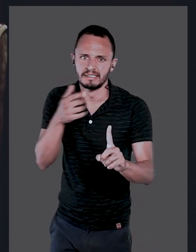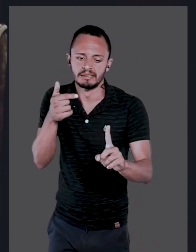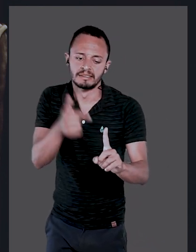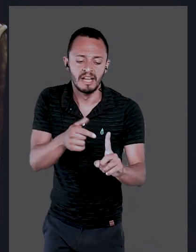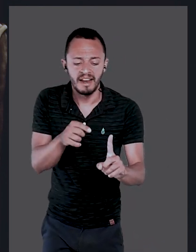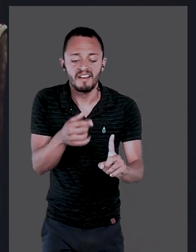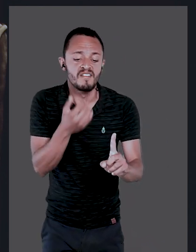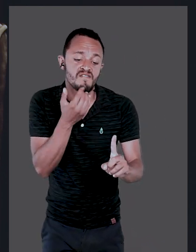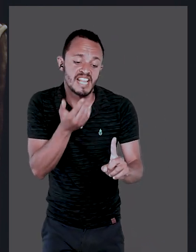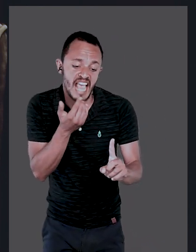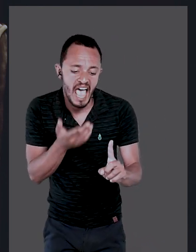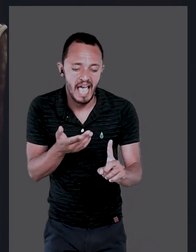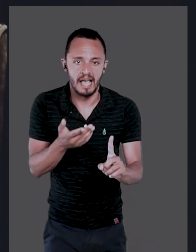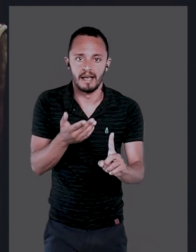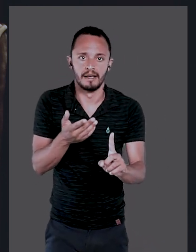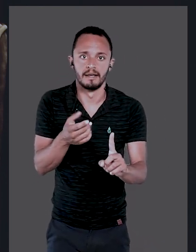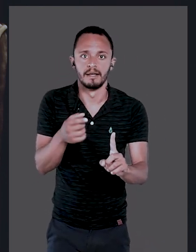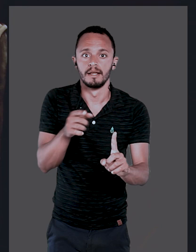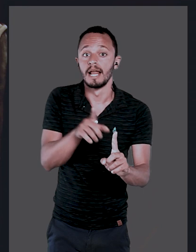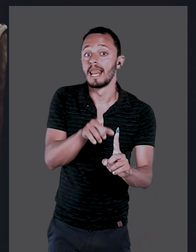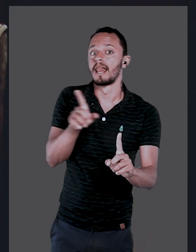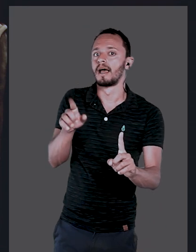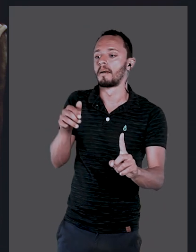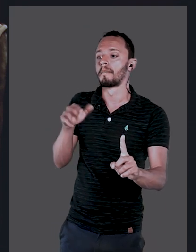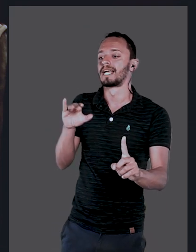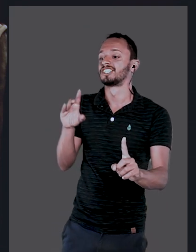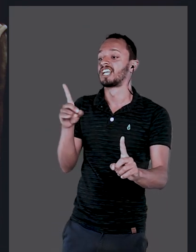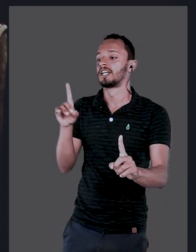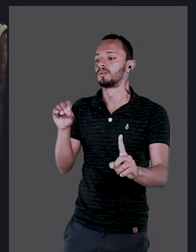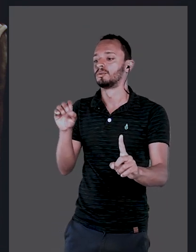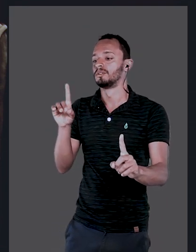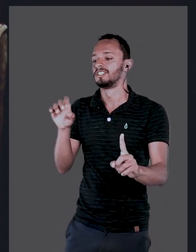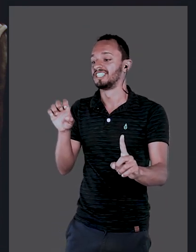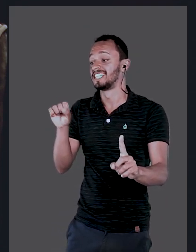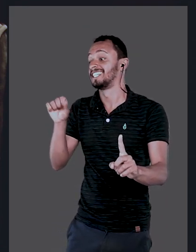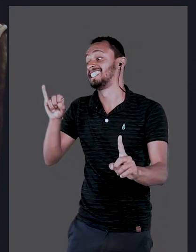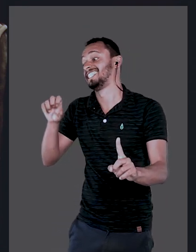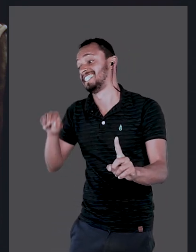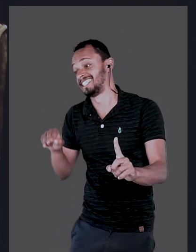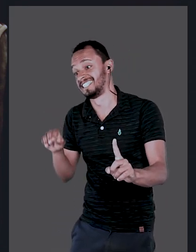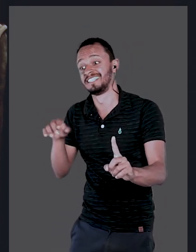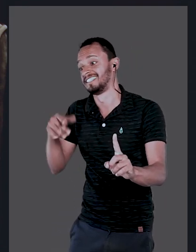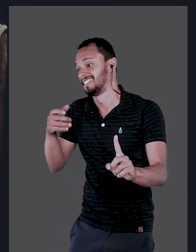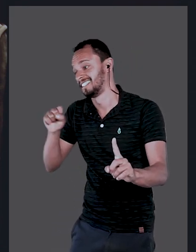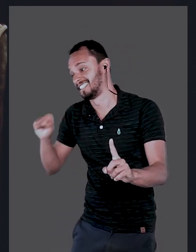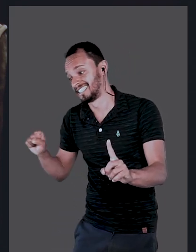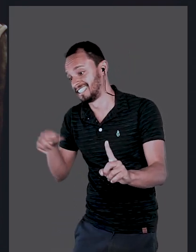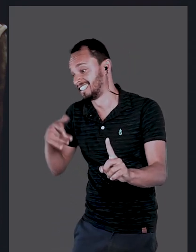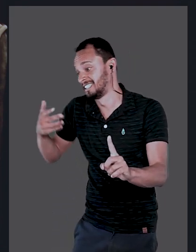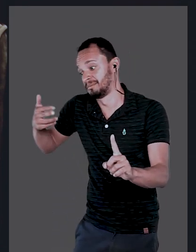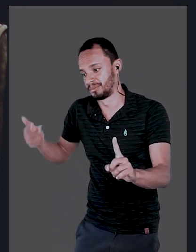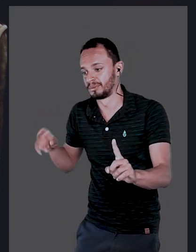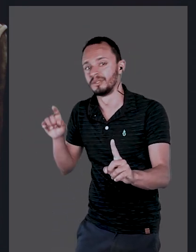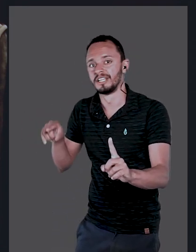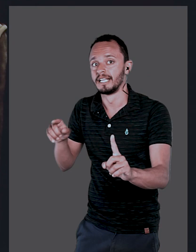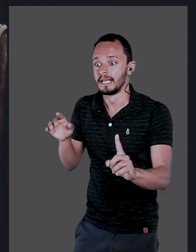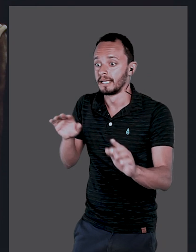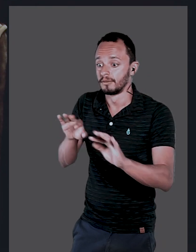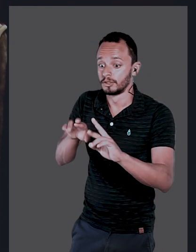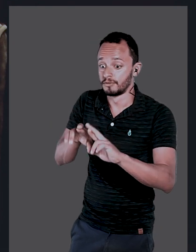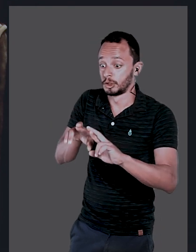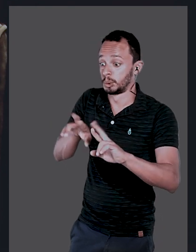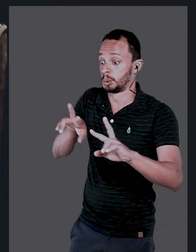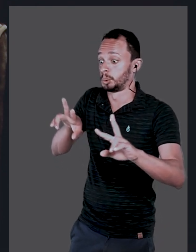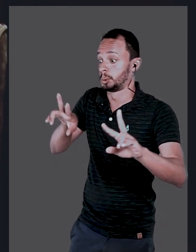dar certo. Muita gente vai dizer que um escritor a sério é Machado de Assis, e você vai sentir uma